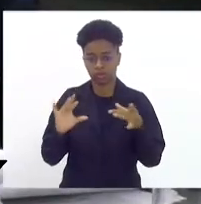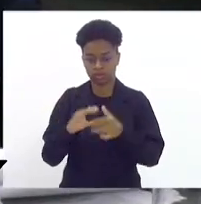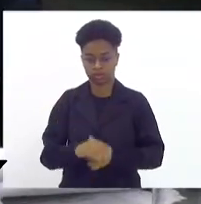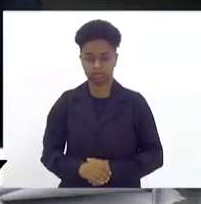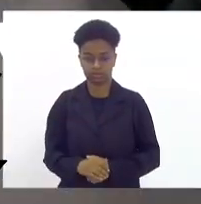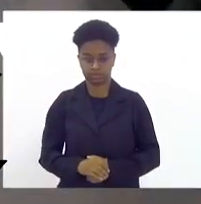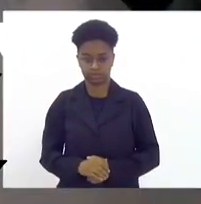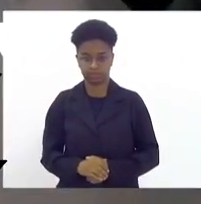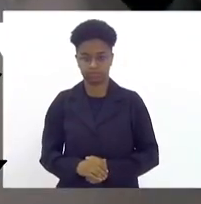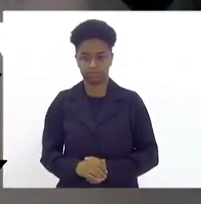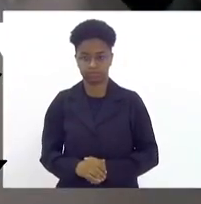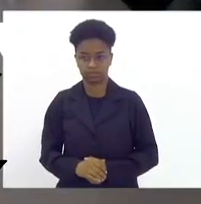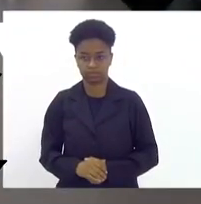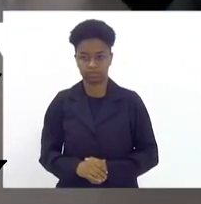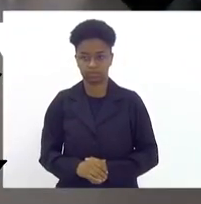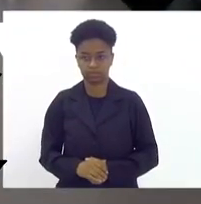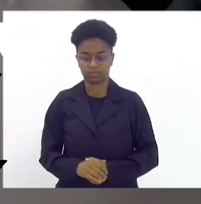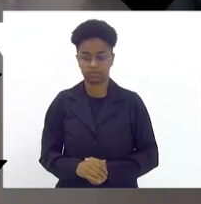presidente.